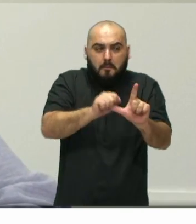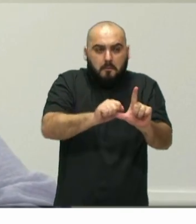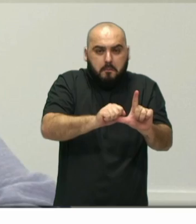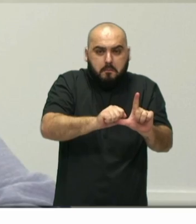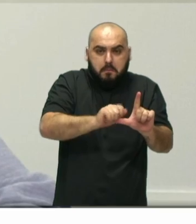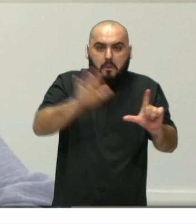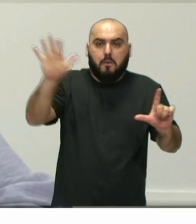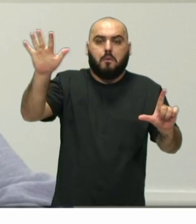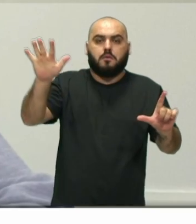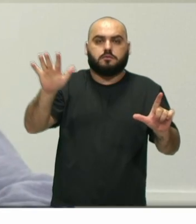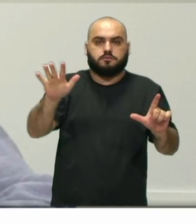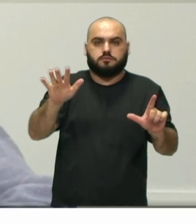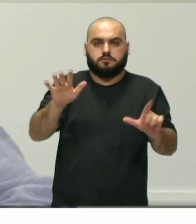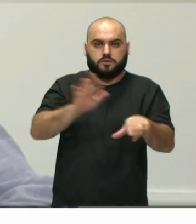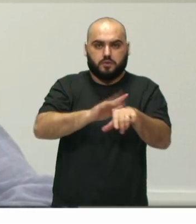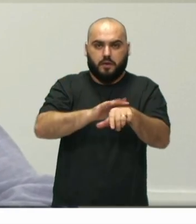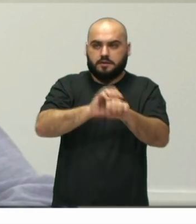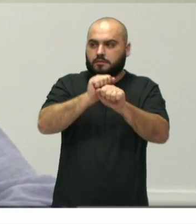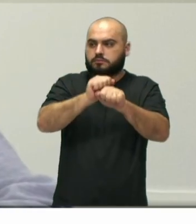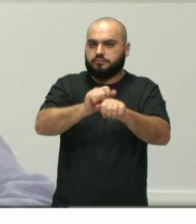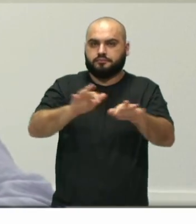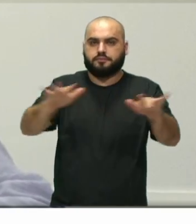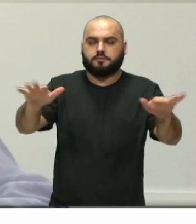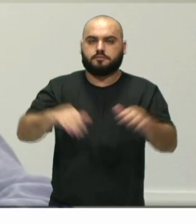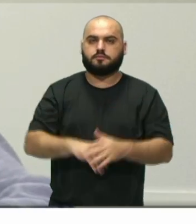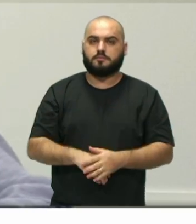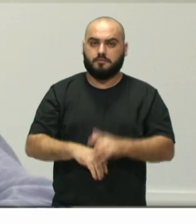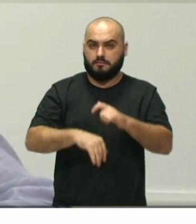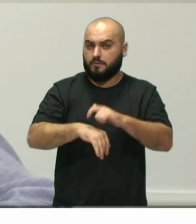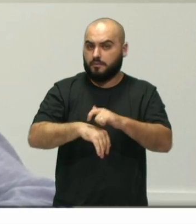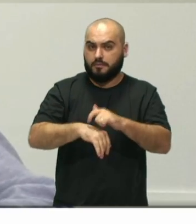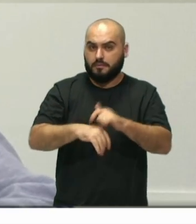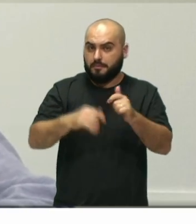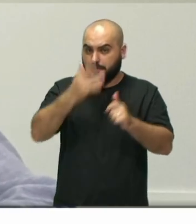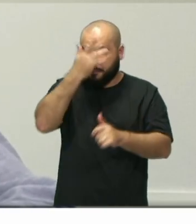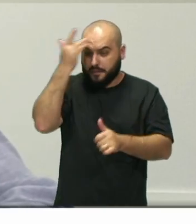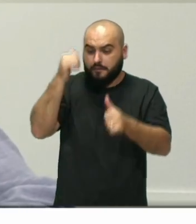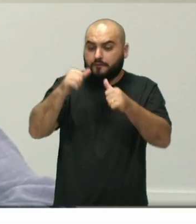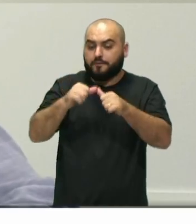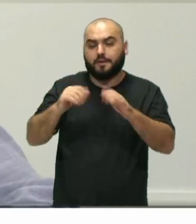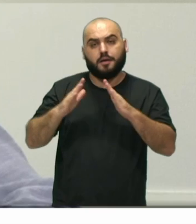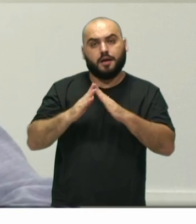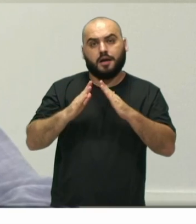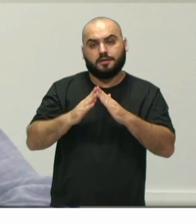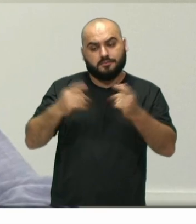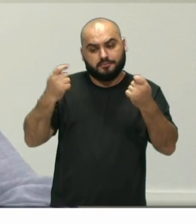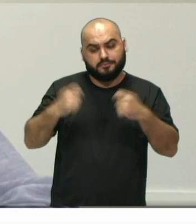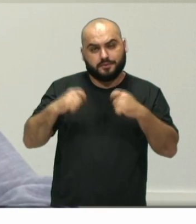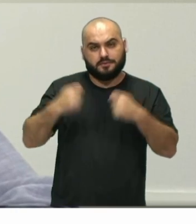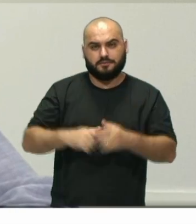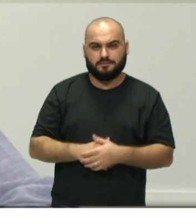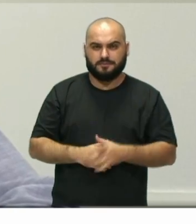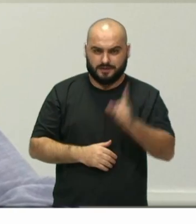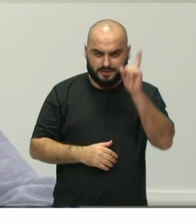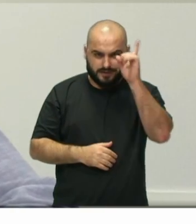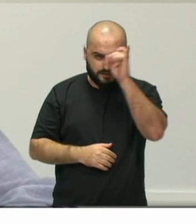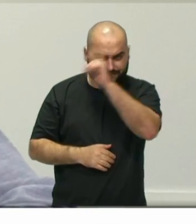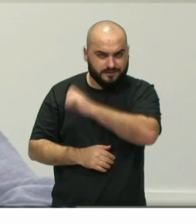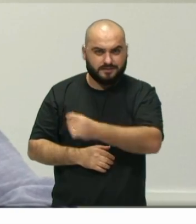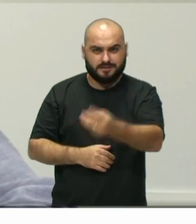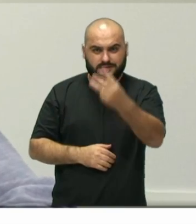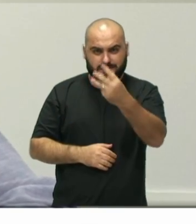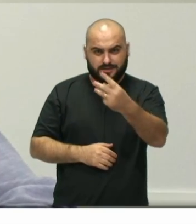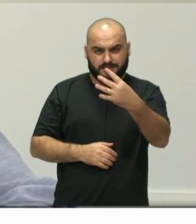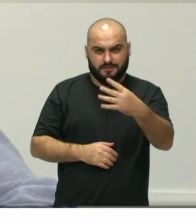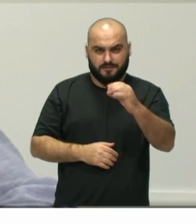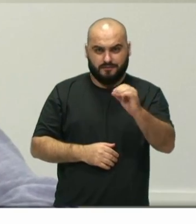dia, no momento nós precisamos manter as pessoas em casa. Como eu disse, é uma situação muito difícil, 340